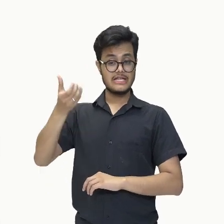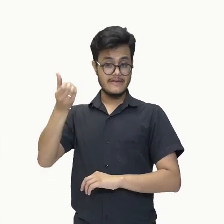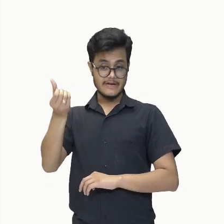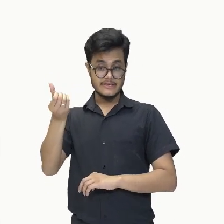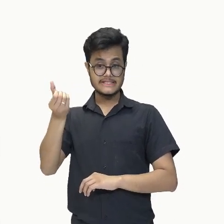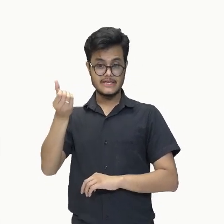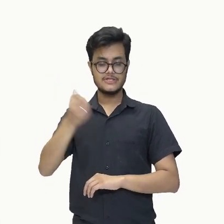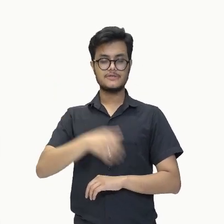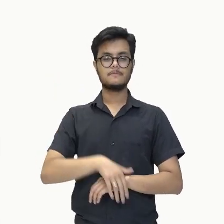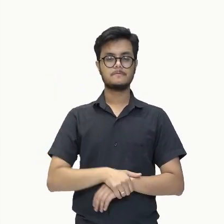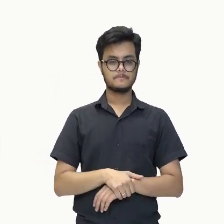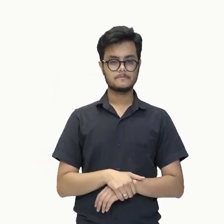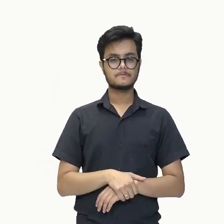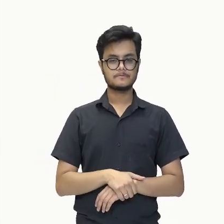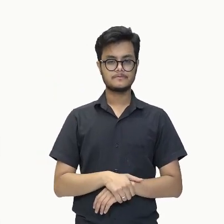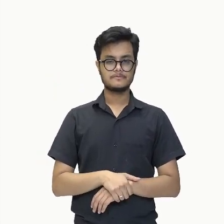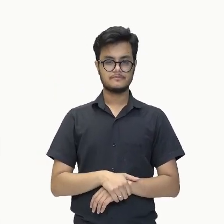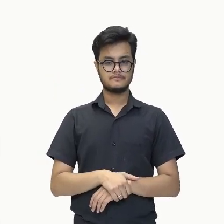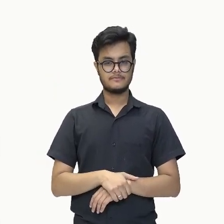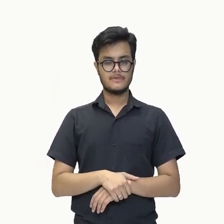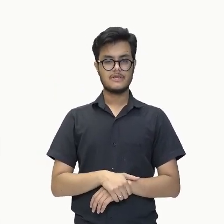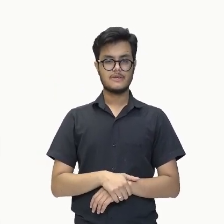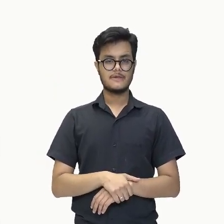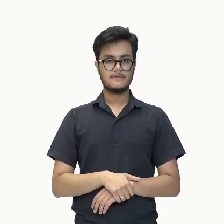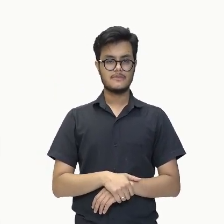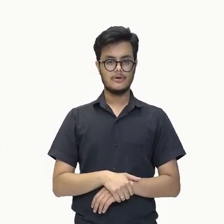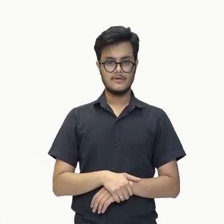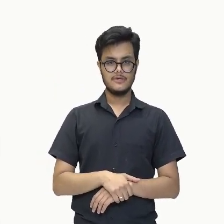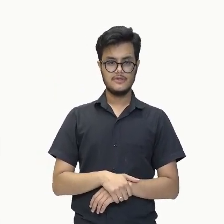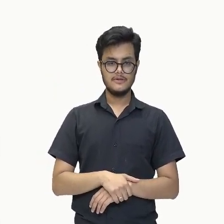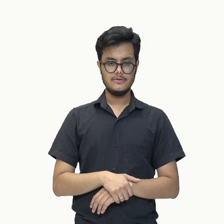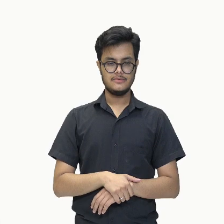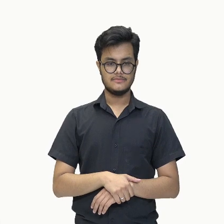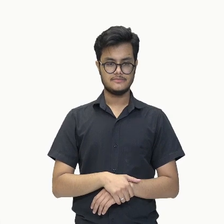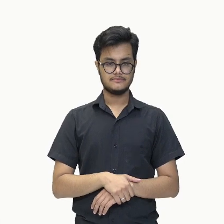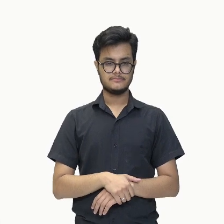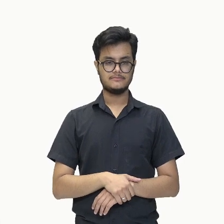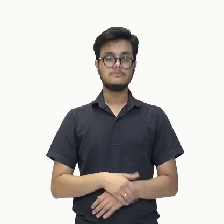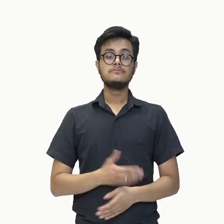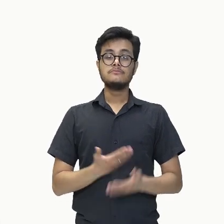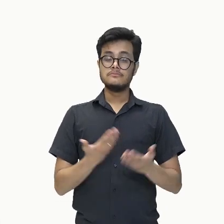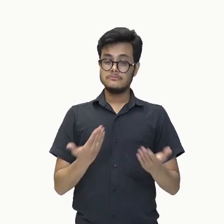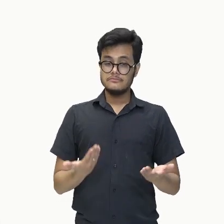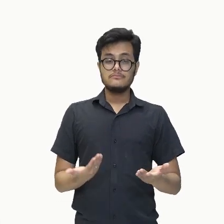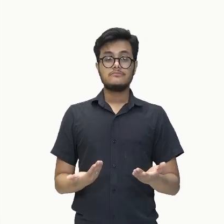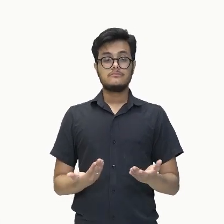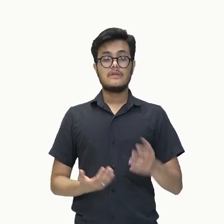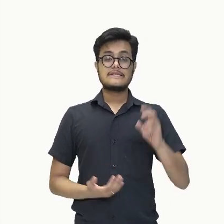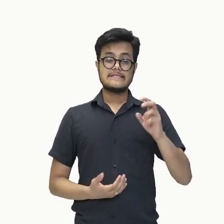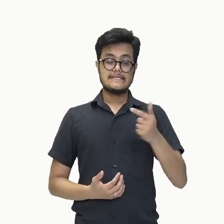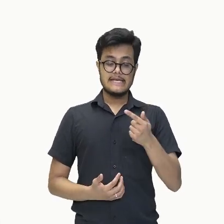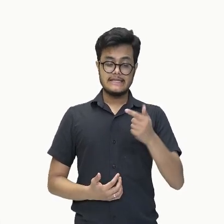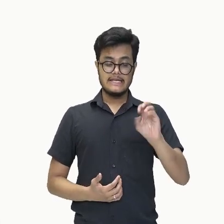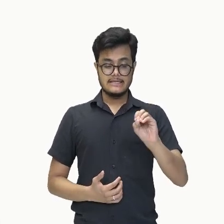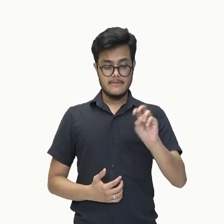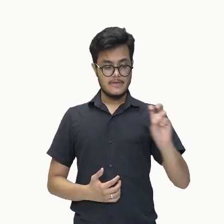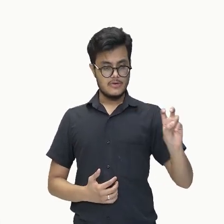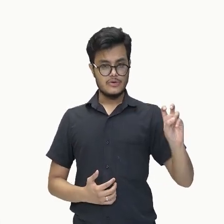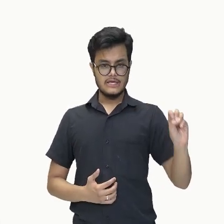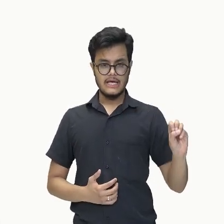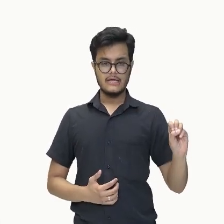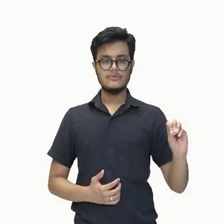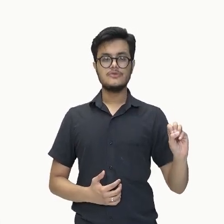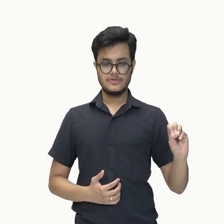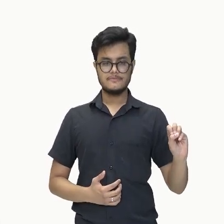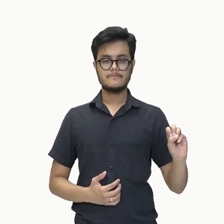1 menos 0,2 elevado a 6. Então, nós vamos ter o preço final igual a